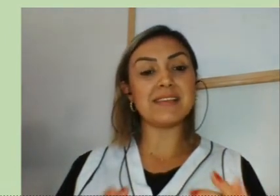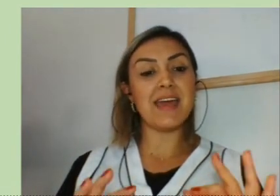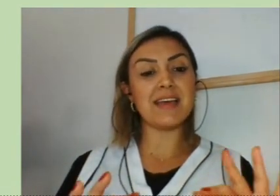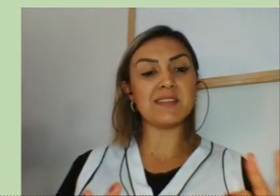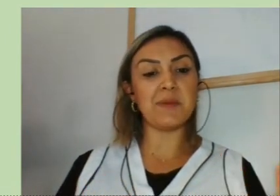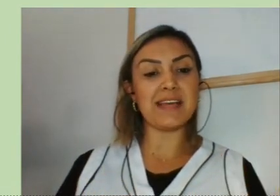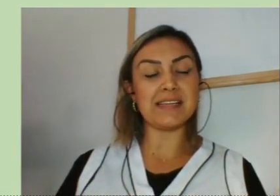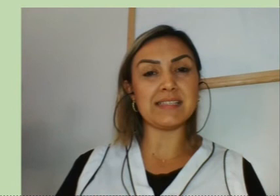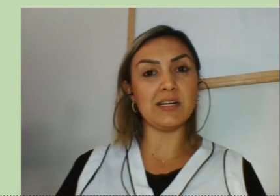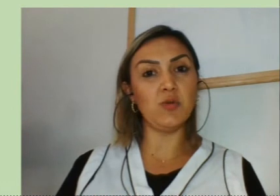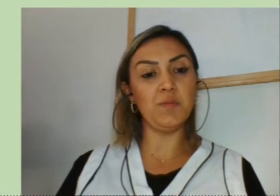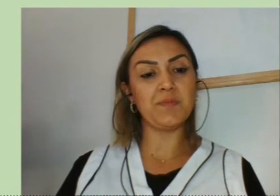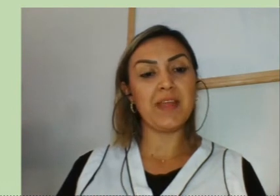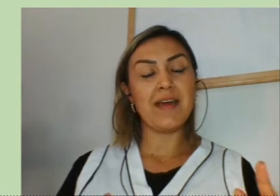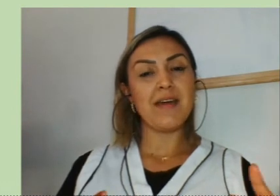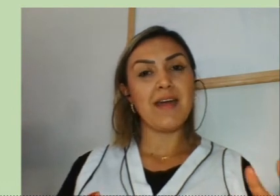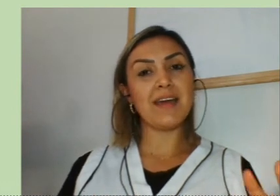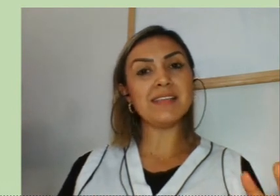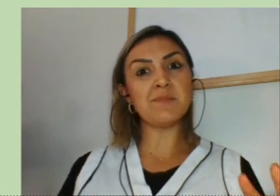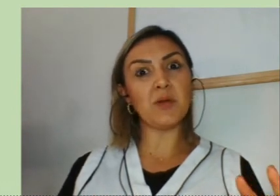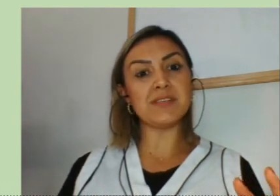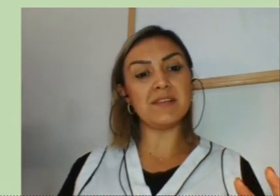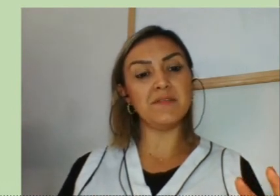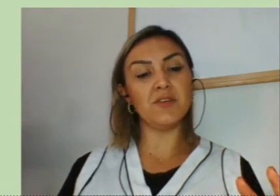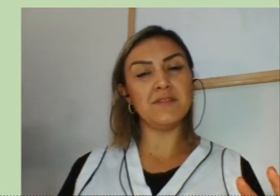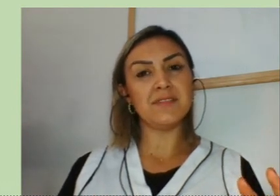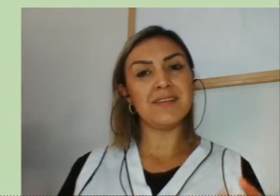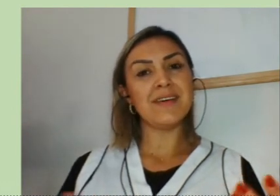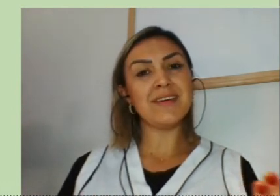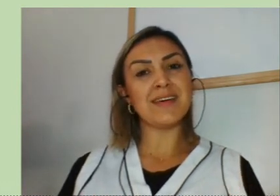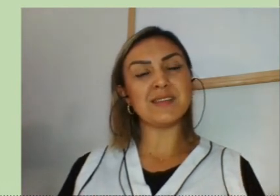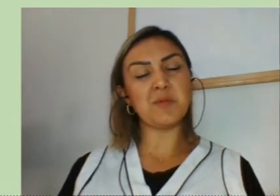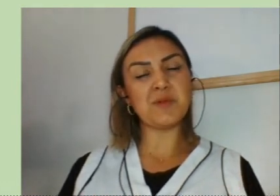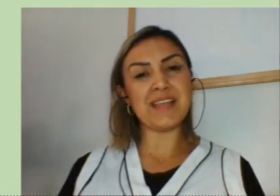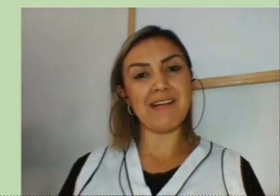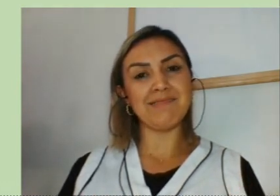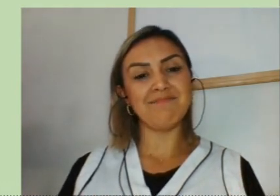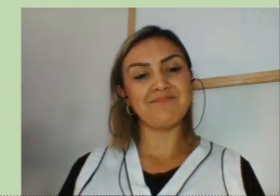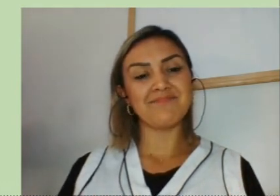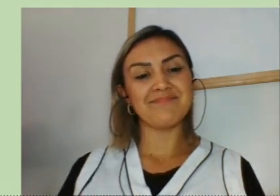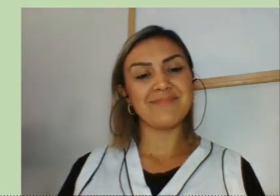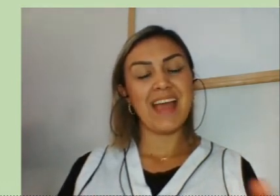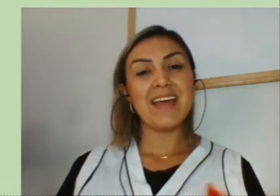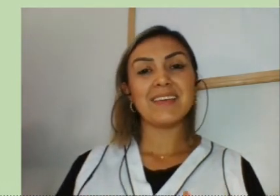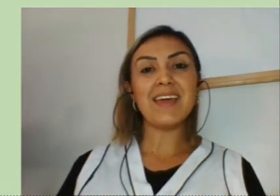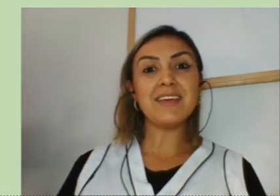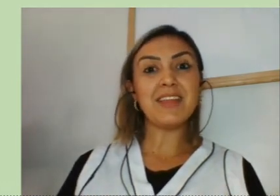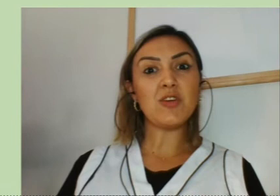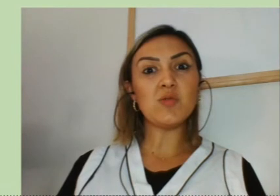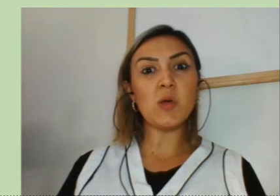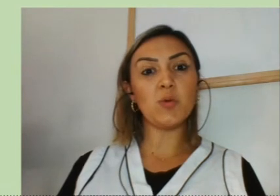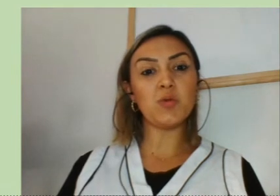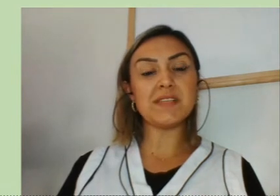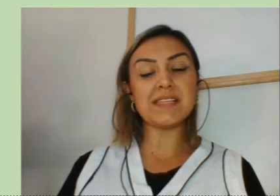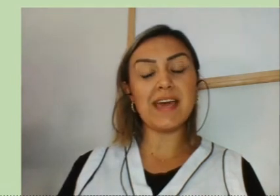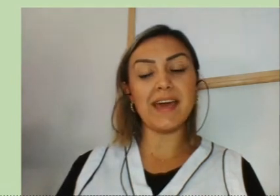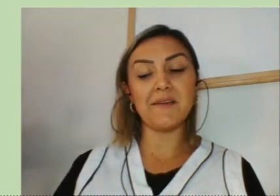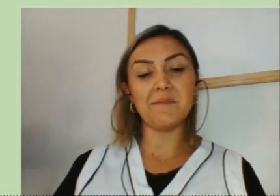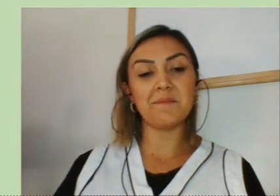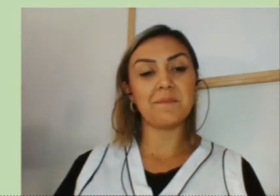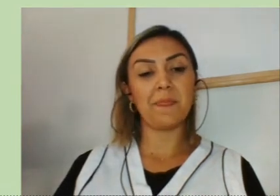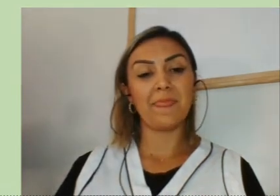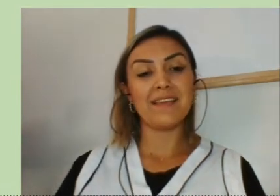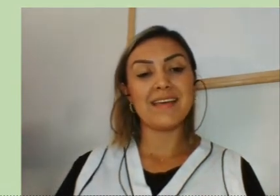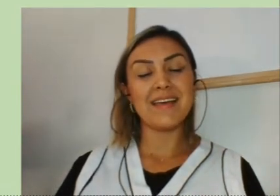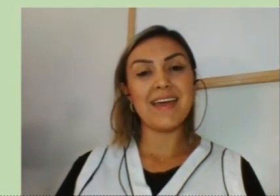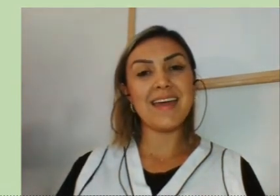palavras explicação, explosivo e expulsar. Quem que tem o som do Z?